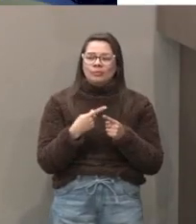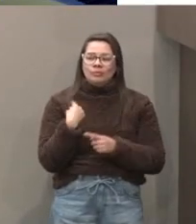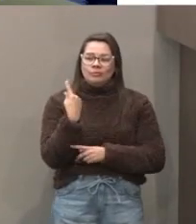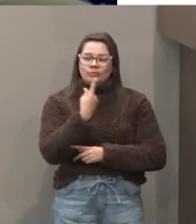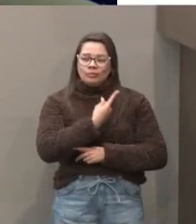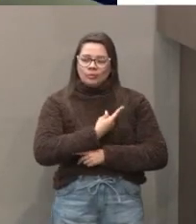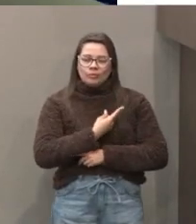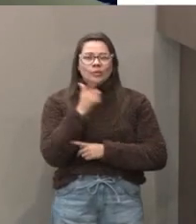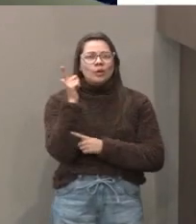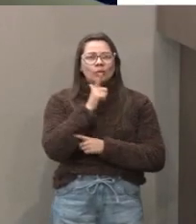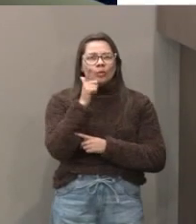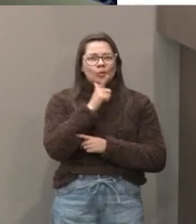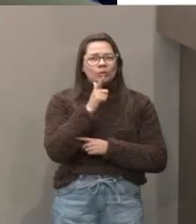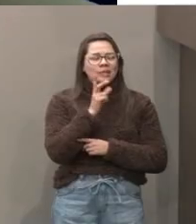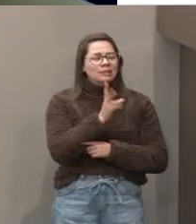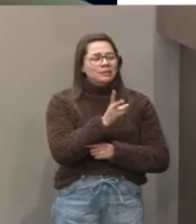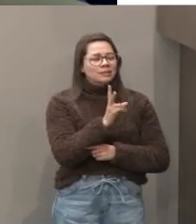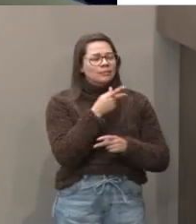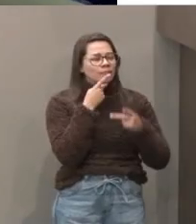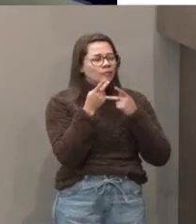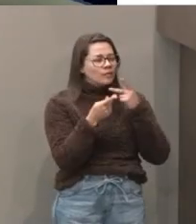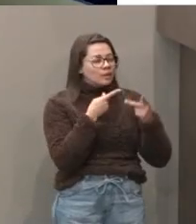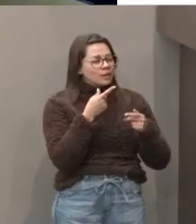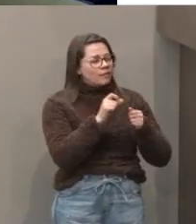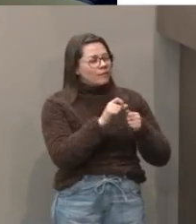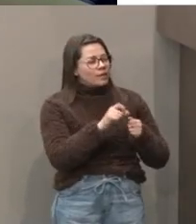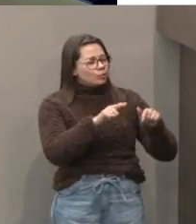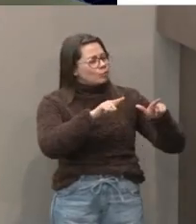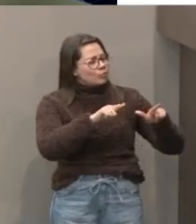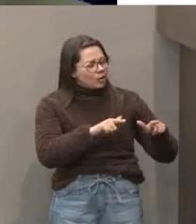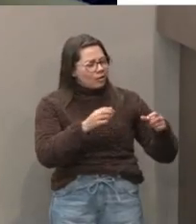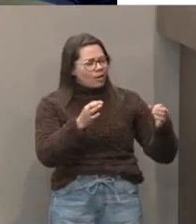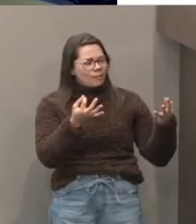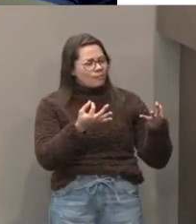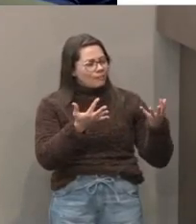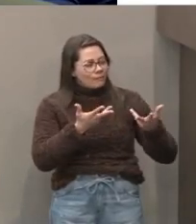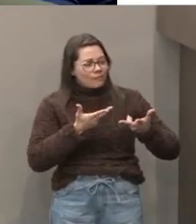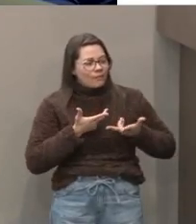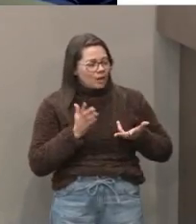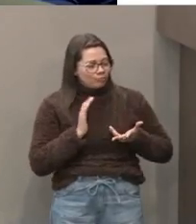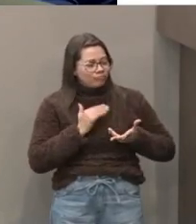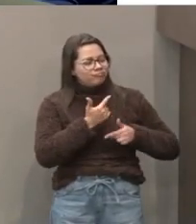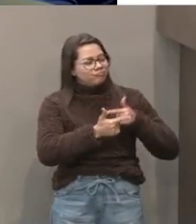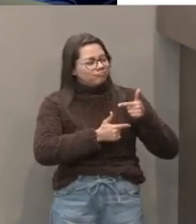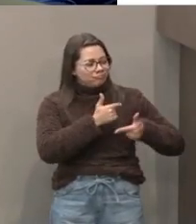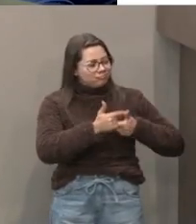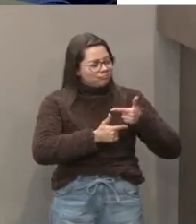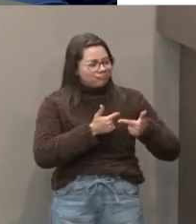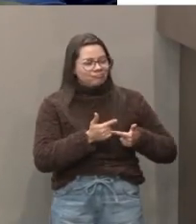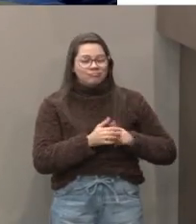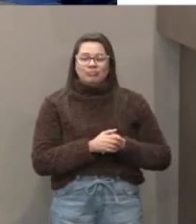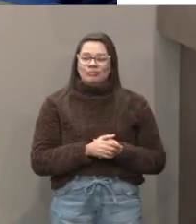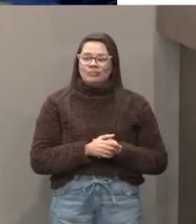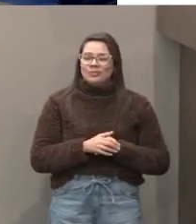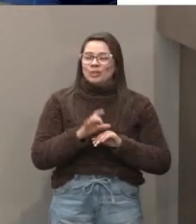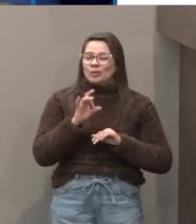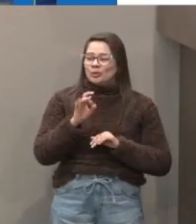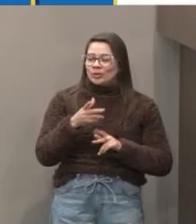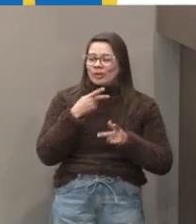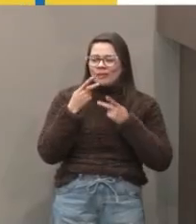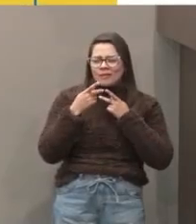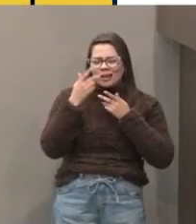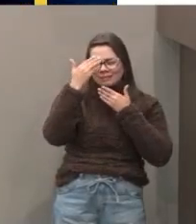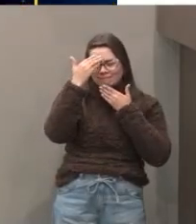gente transmite onde a gente mora, a gente fala, a gente fez lá, é assim, é maravilhoso. Da nossa parte, assim, só muito obrigado,